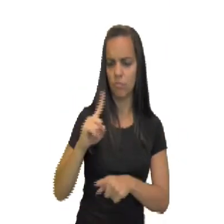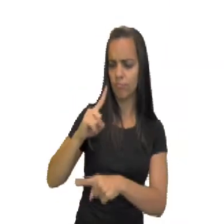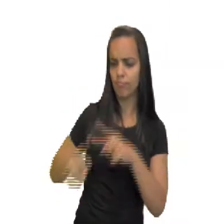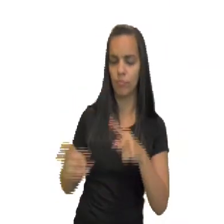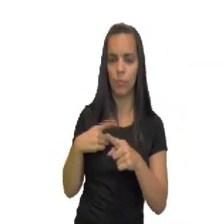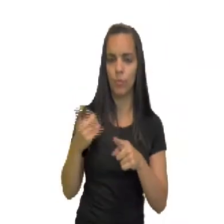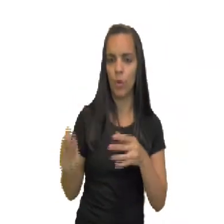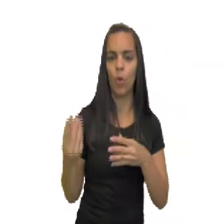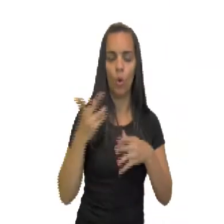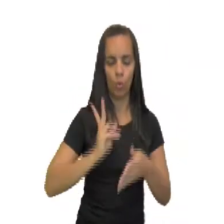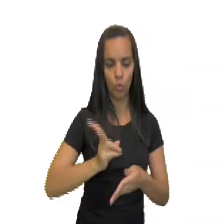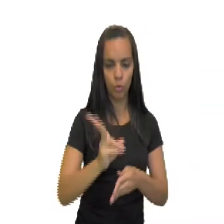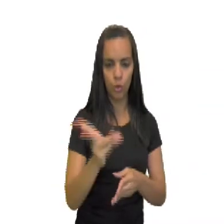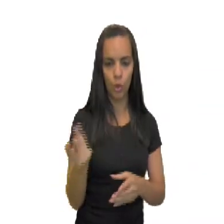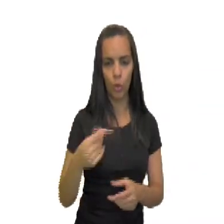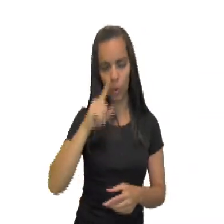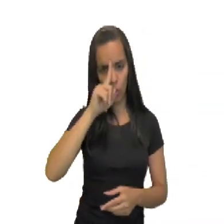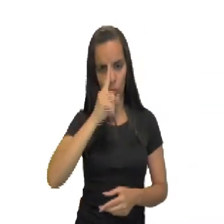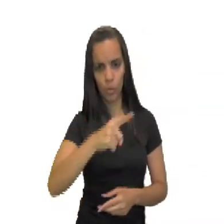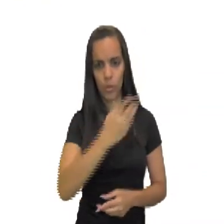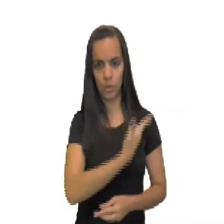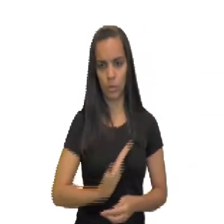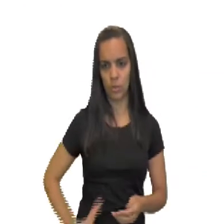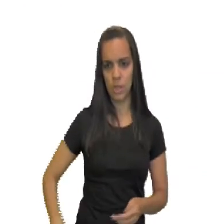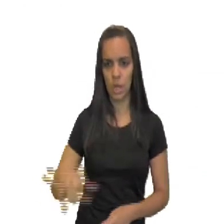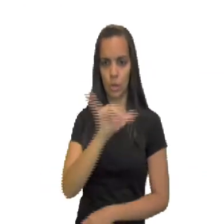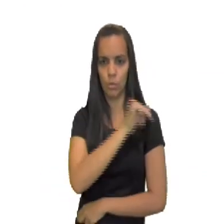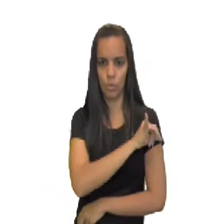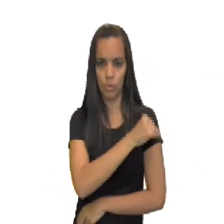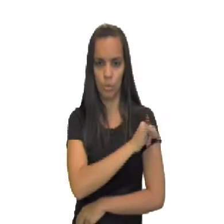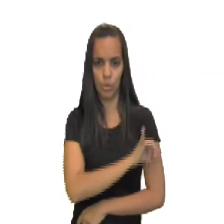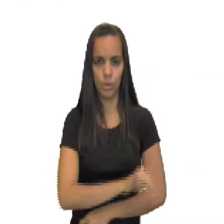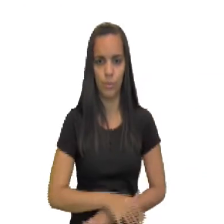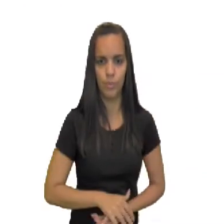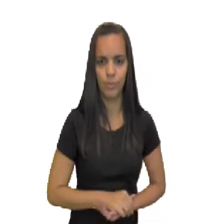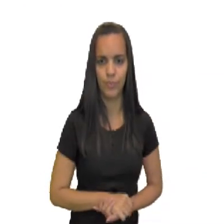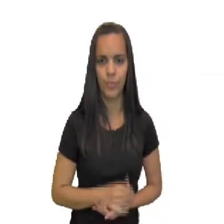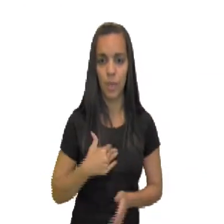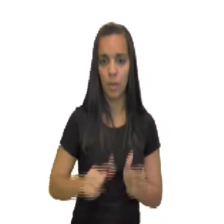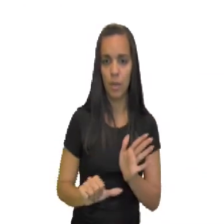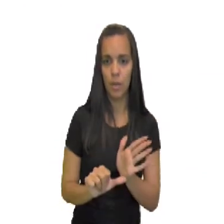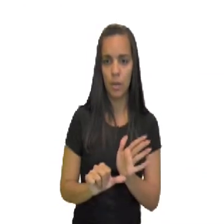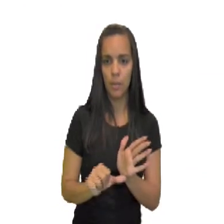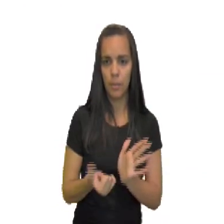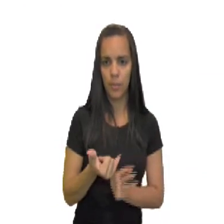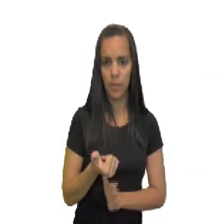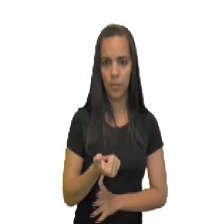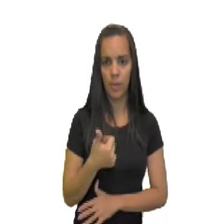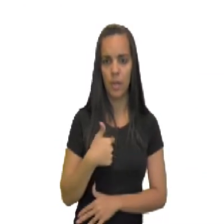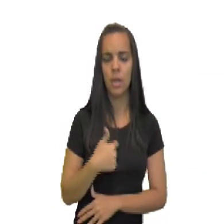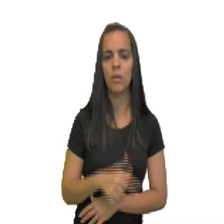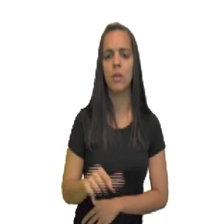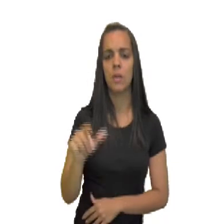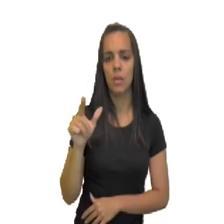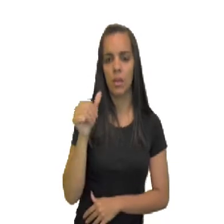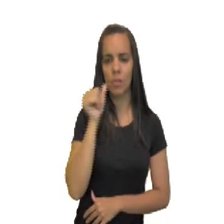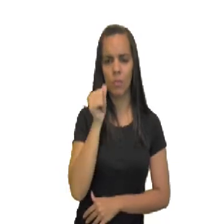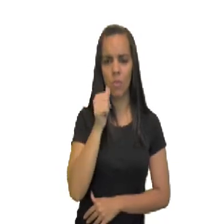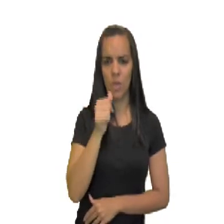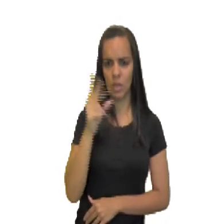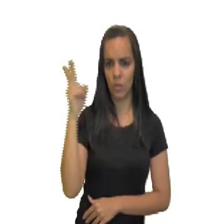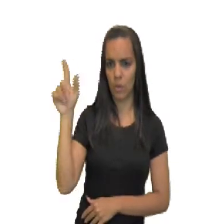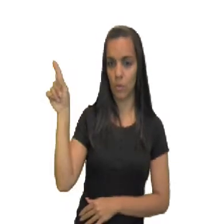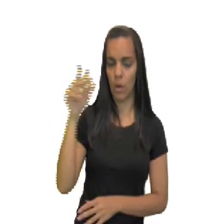Outra personalidade é Tarsila do Amaral. Primeiro nós temos Leopoldina, Princesa Isabel